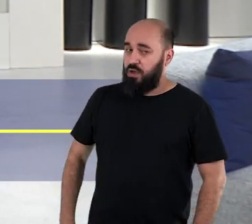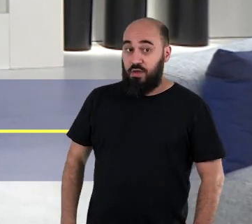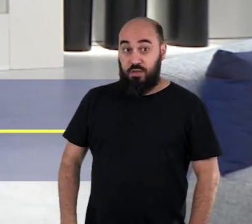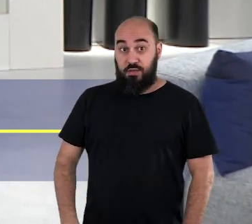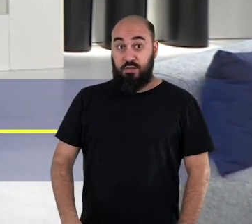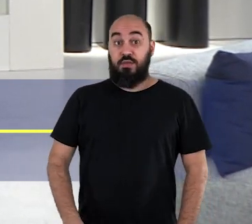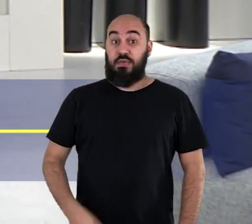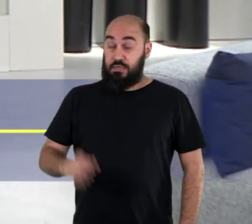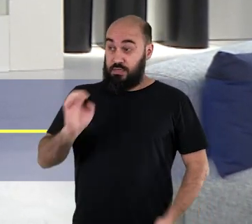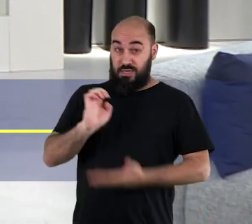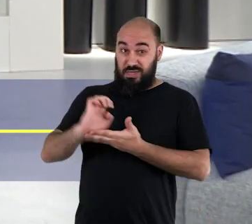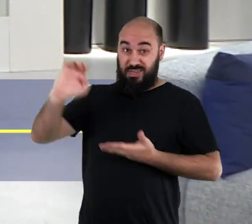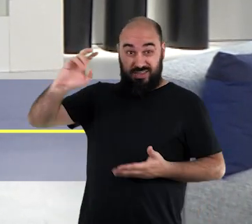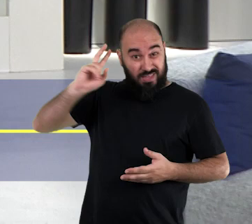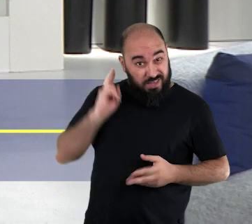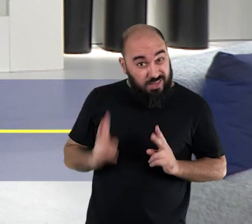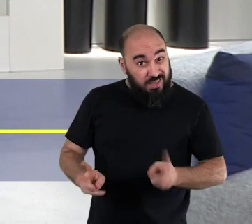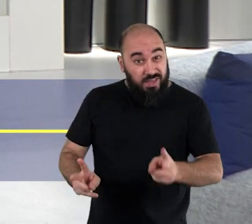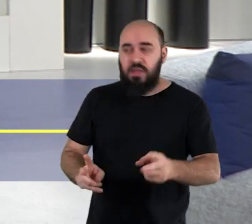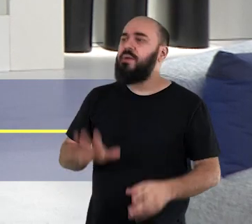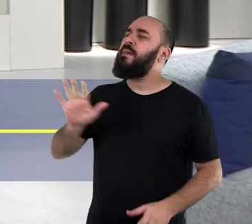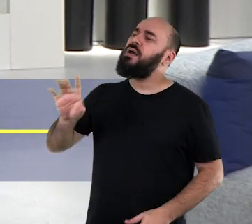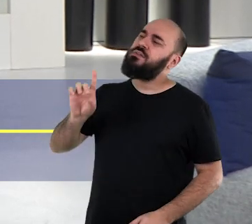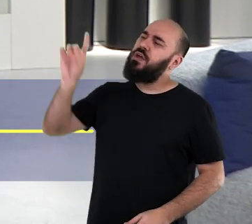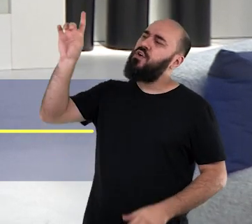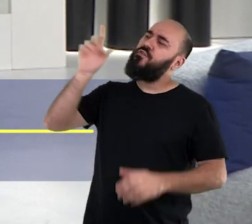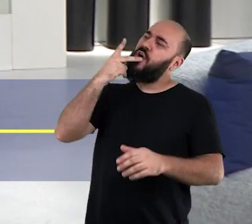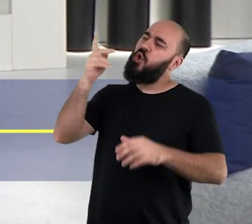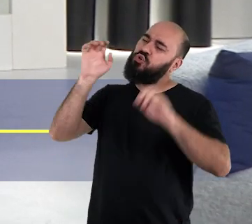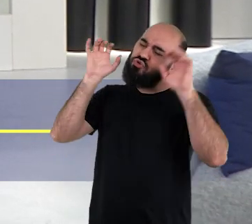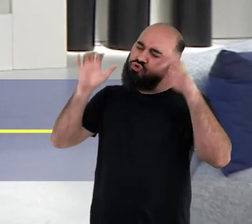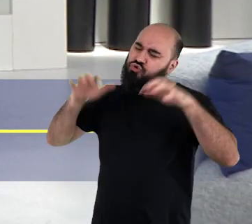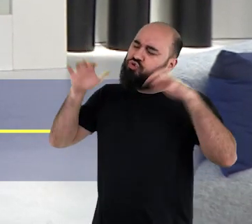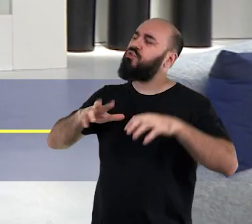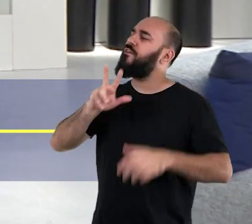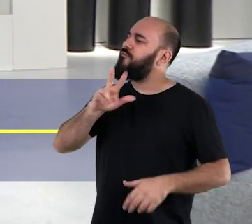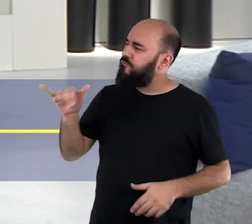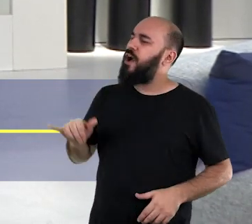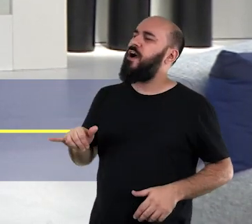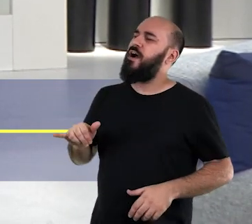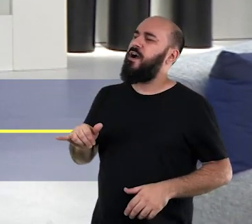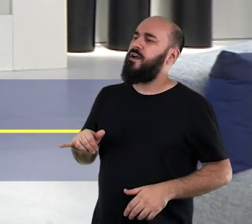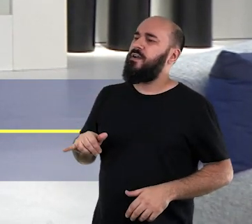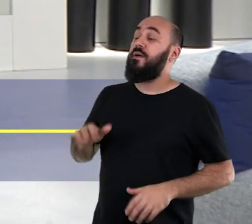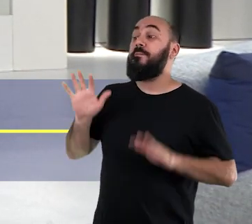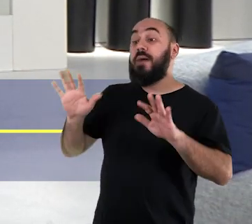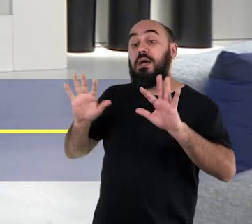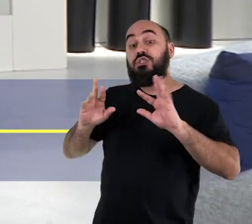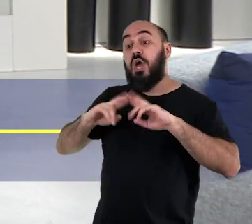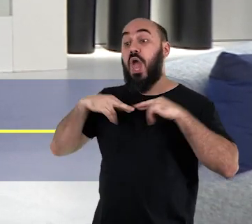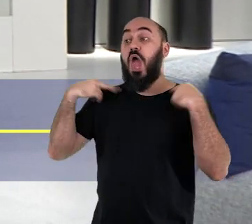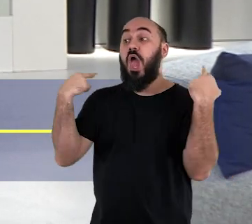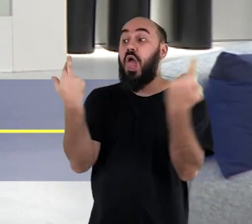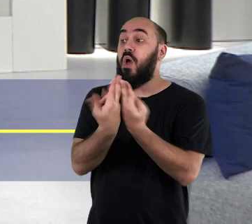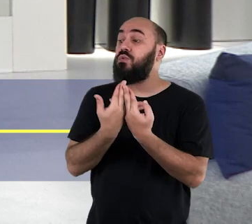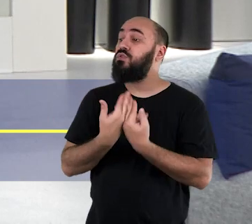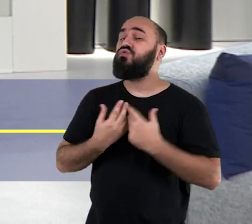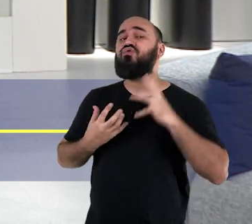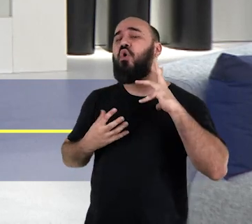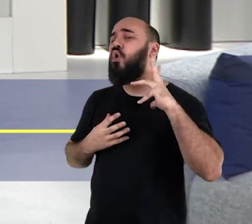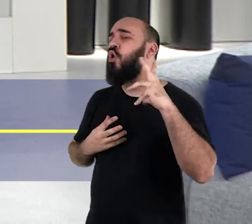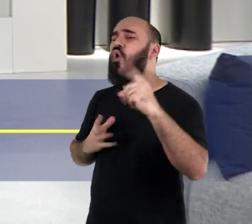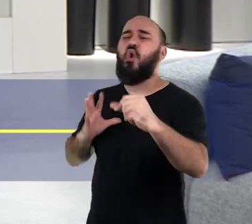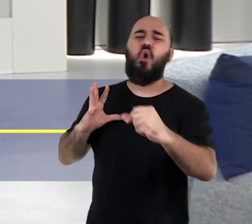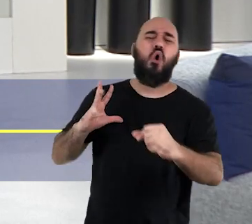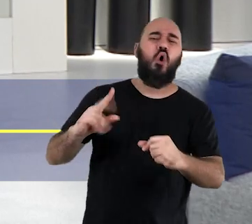assim: mas Deus disse que a chuva voltará. Porém, antes, nós vamos reunir todo o povo de Israel no Monte Carmelo. Chame